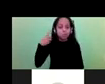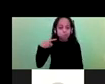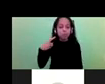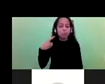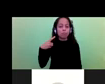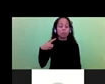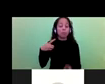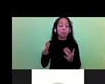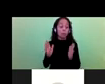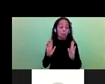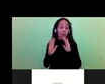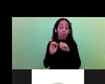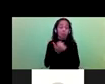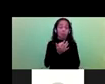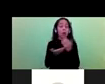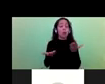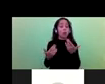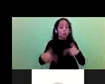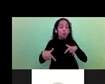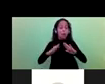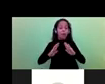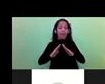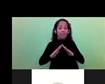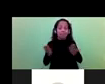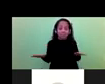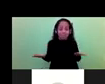da pandemia, estão trabalhando remotamente.